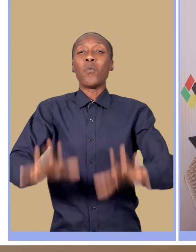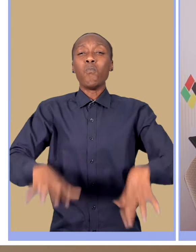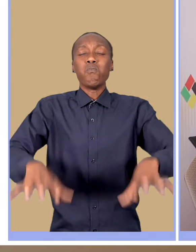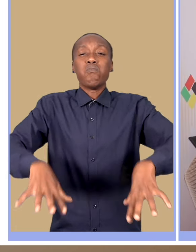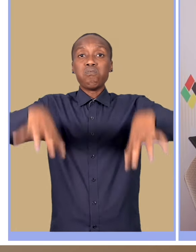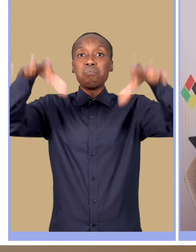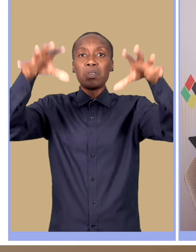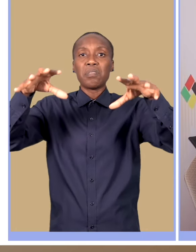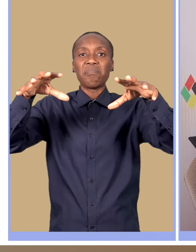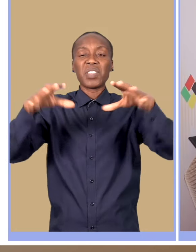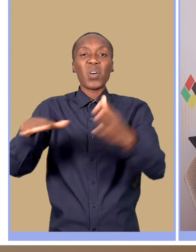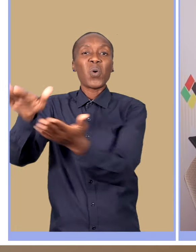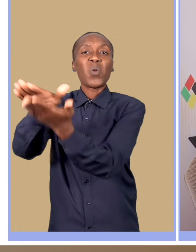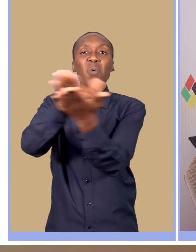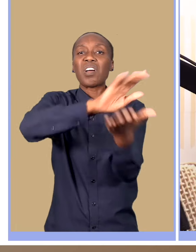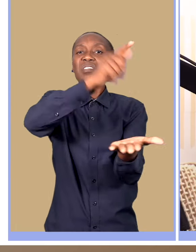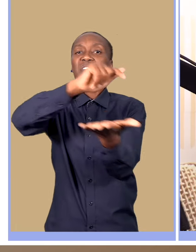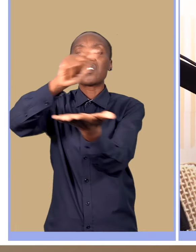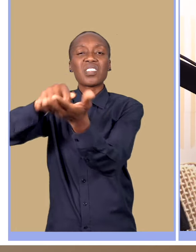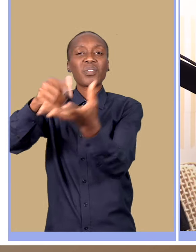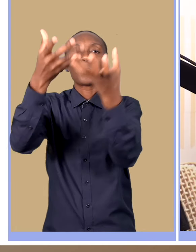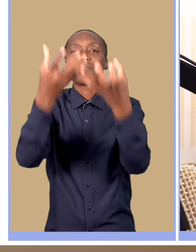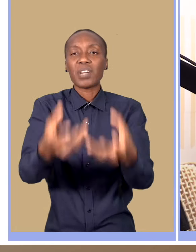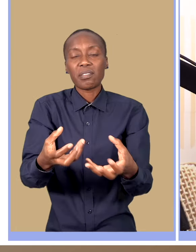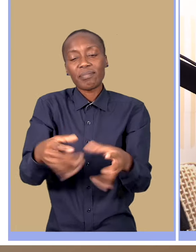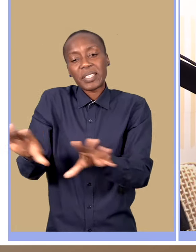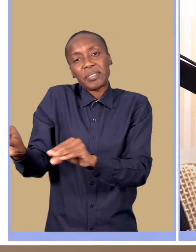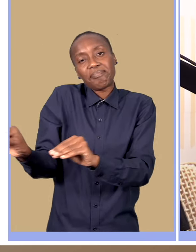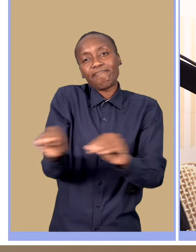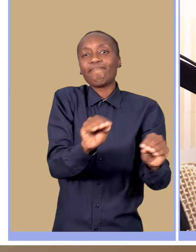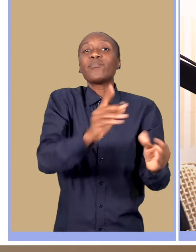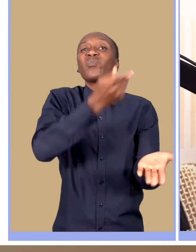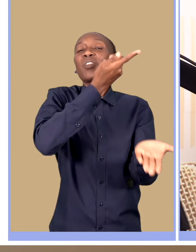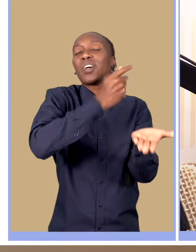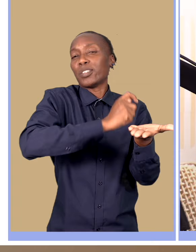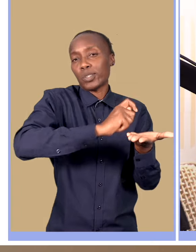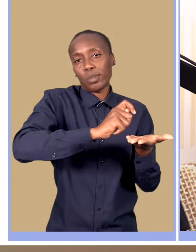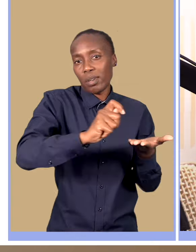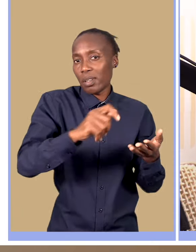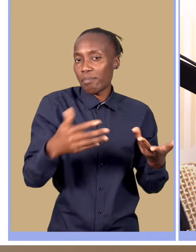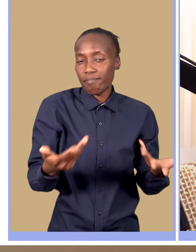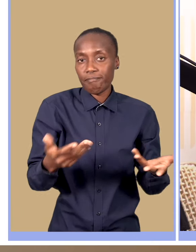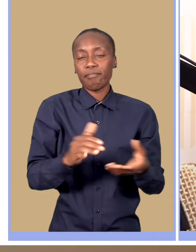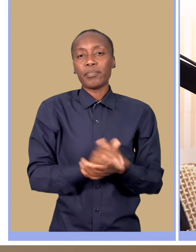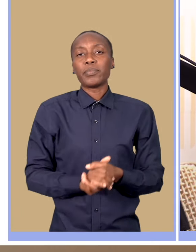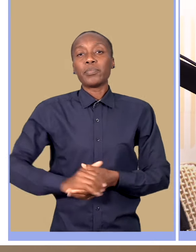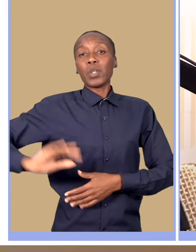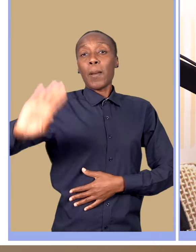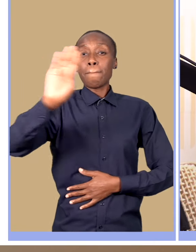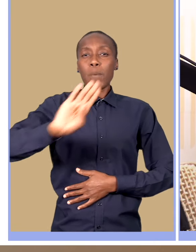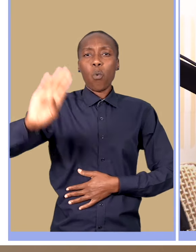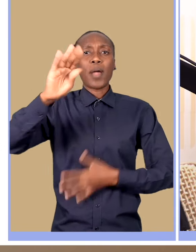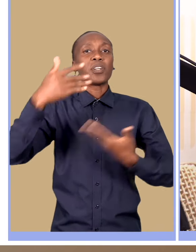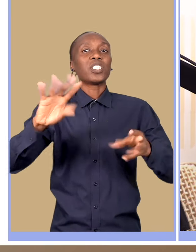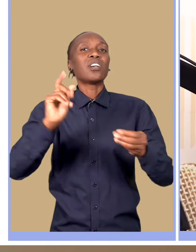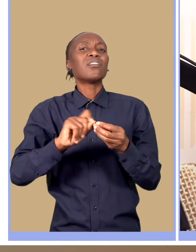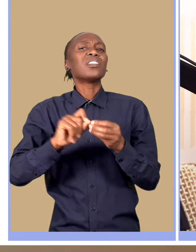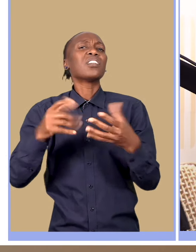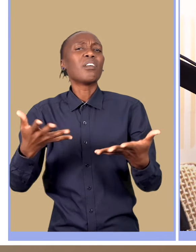evento climatérico. Mas em Boane nós tivemos isso, nós fizemos um trabalho